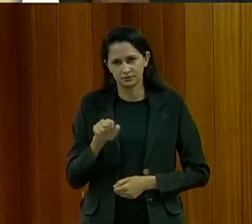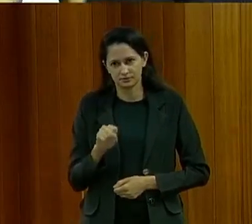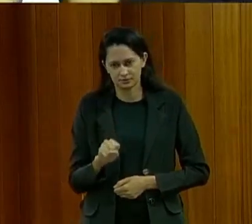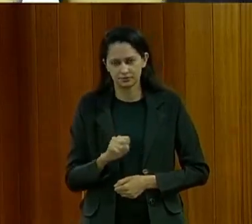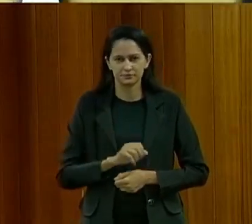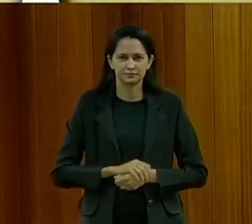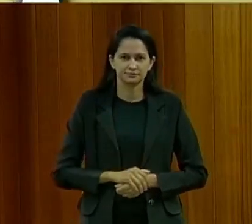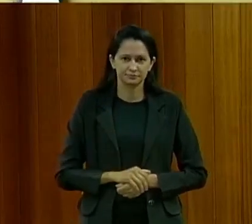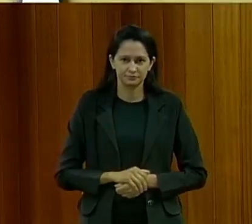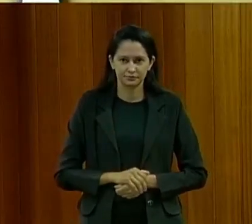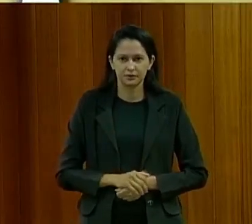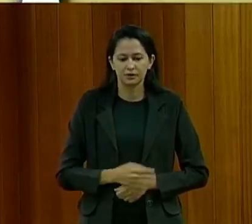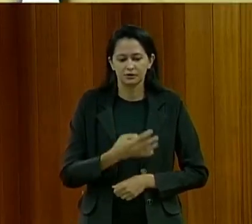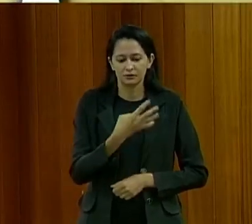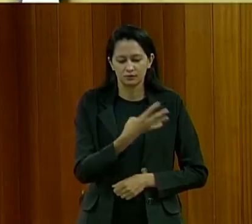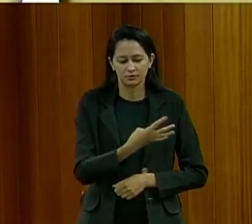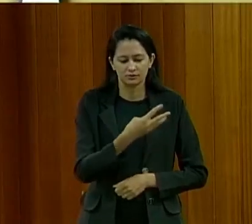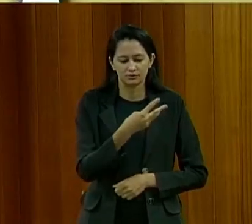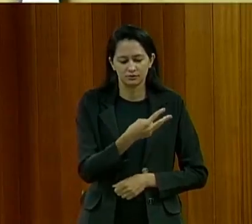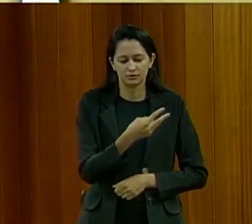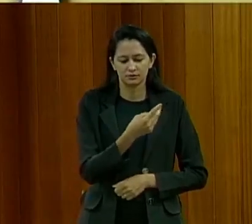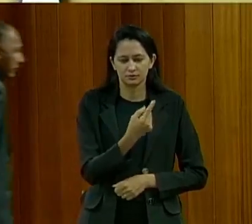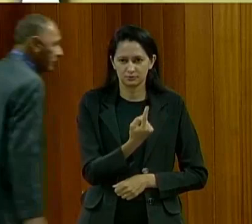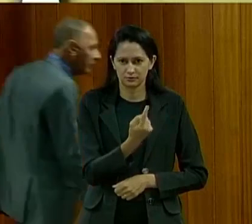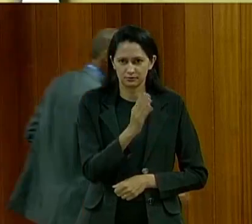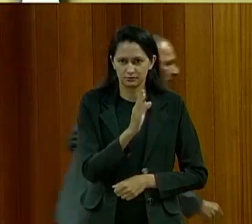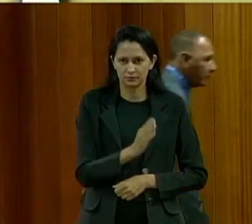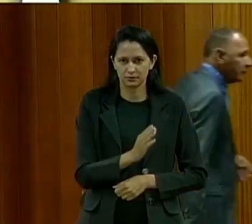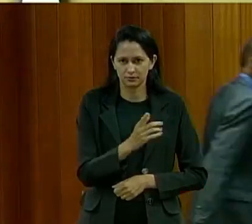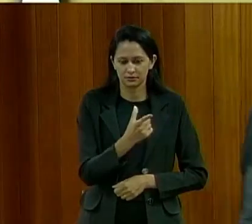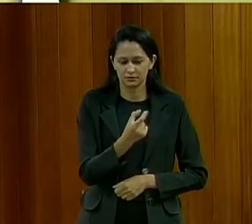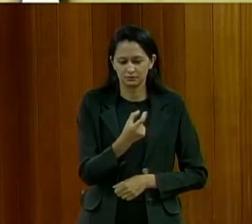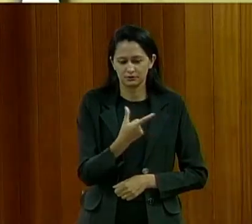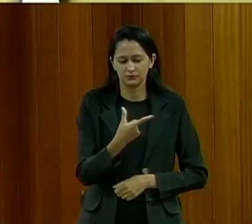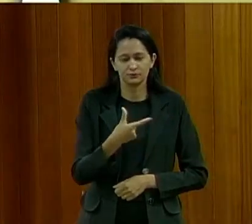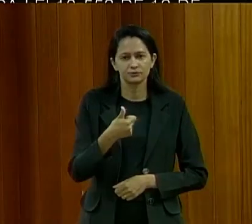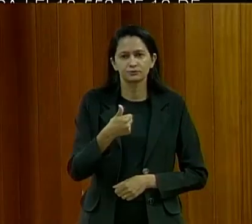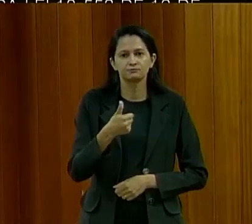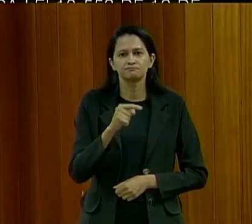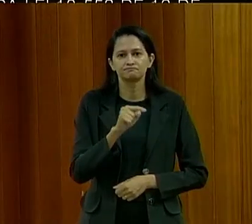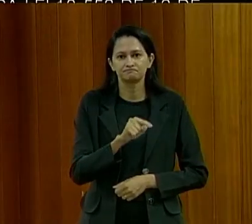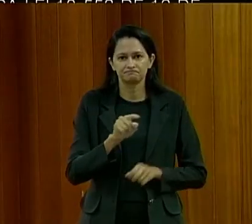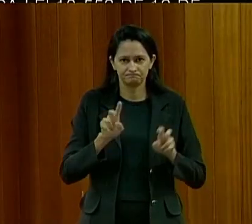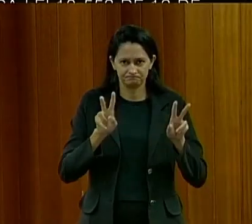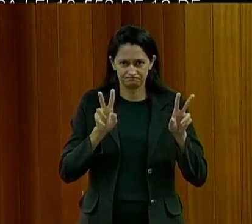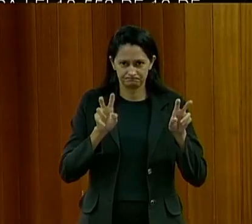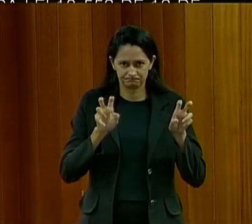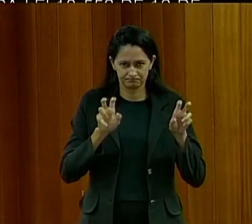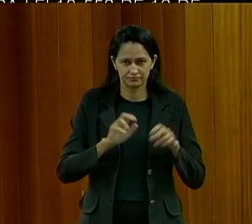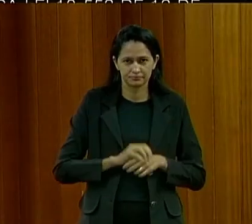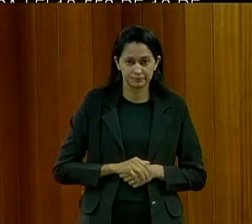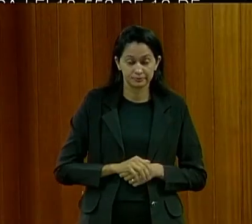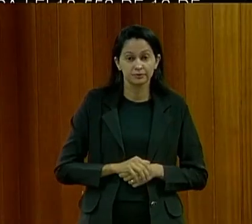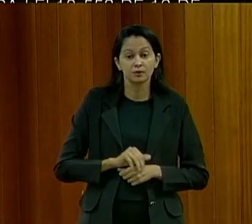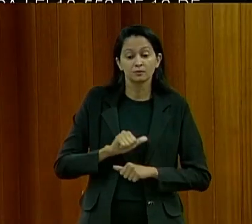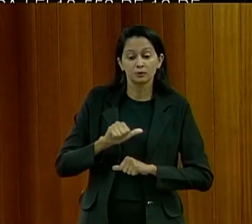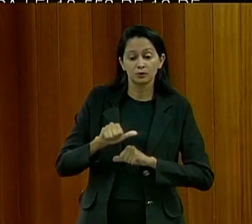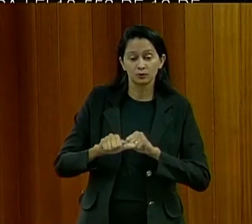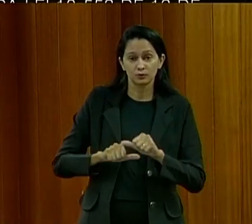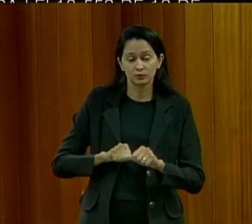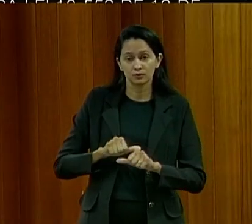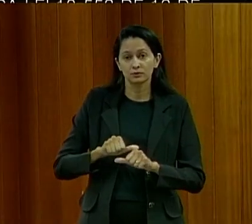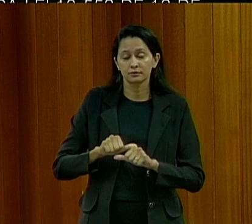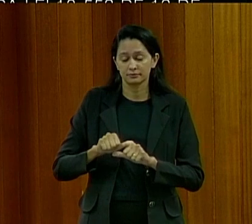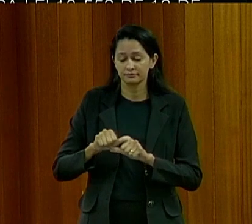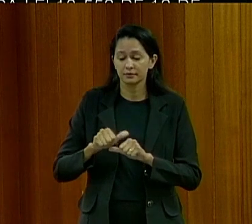431 de 2021, que altera o artigo 1º e acrescenta o parágrafo 3º